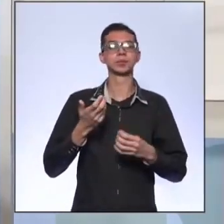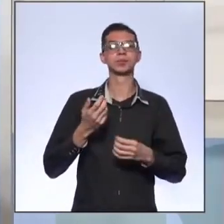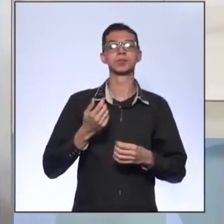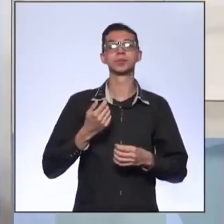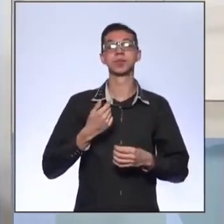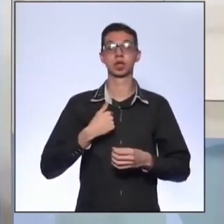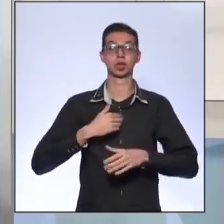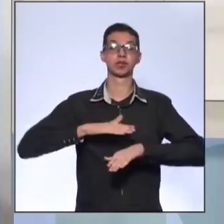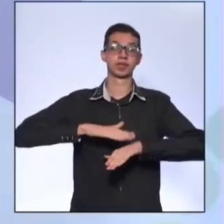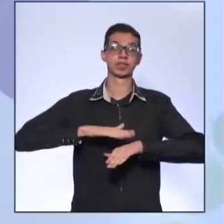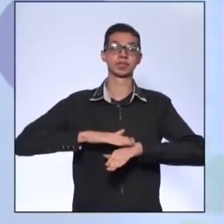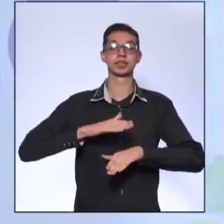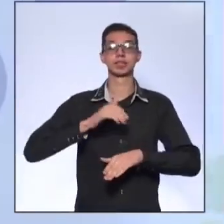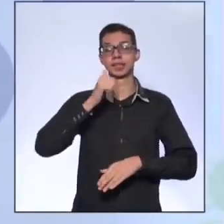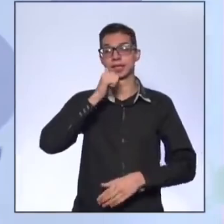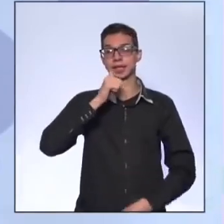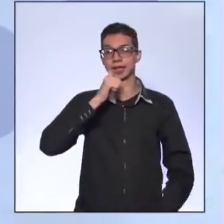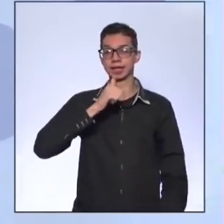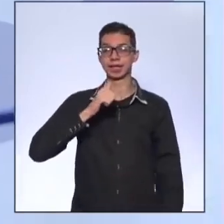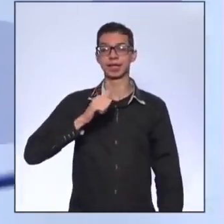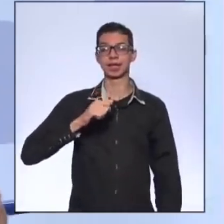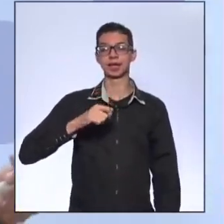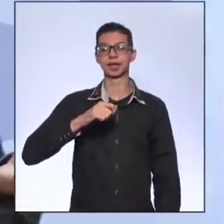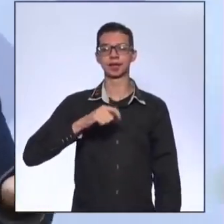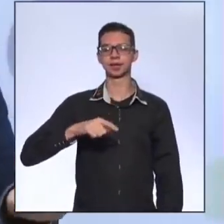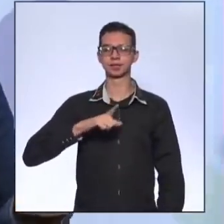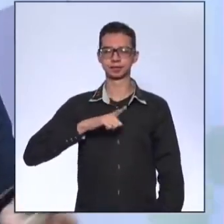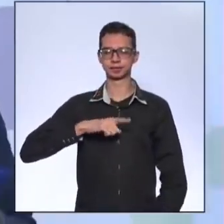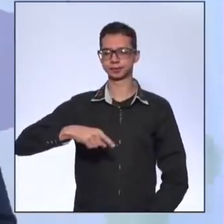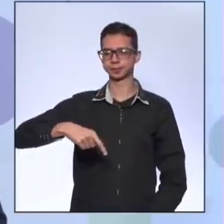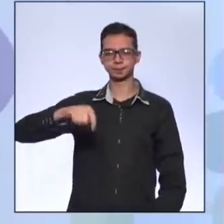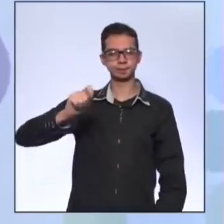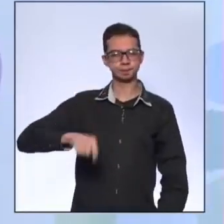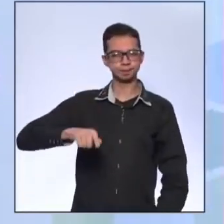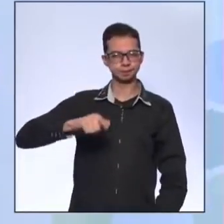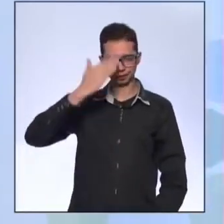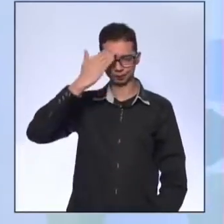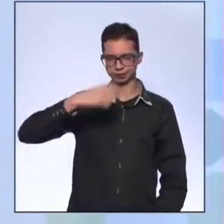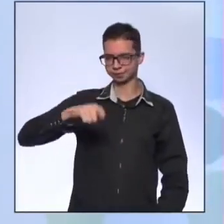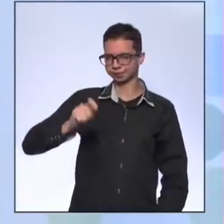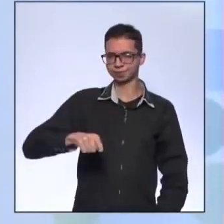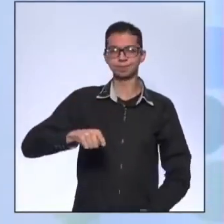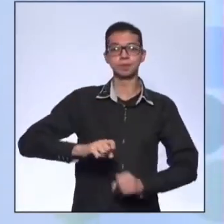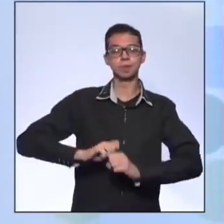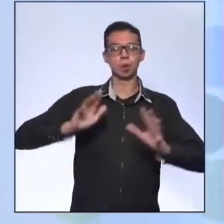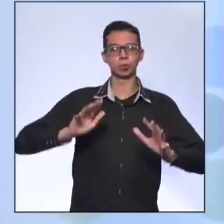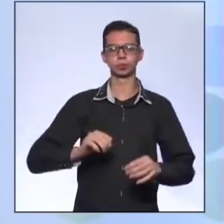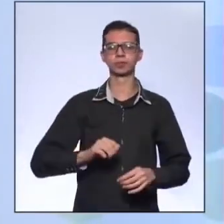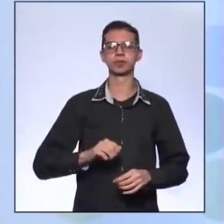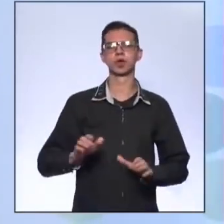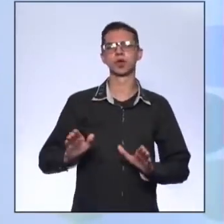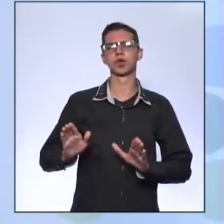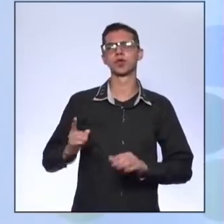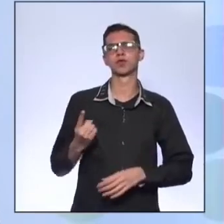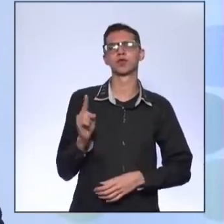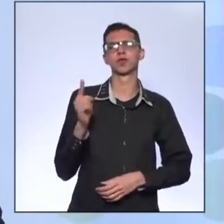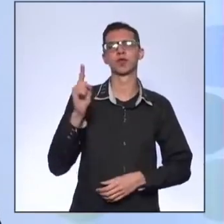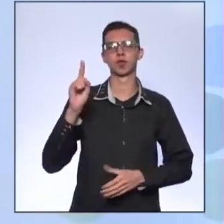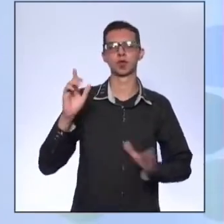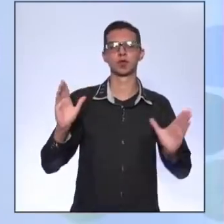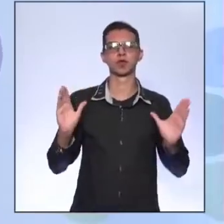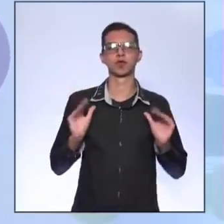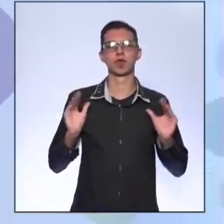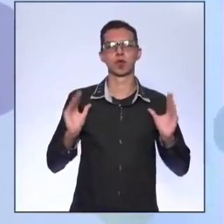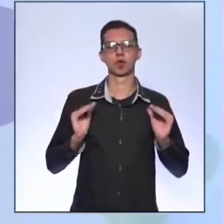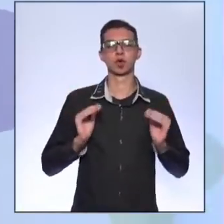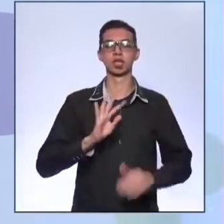Titânia. A Fada Titânia, ela voa, certo? Mas como que eu vou fazer para criar essa impressão de